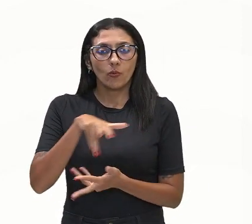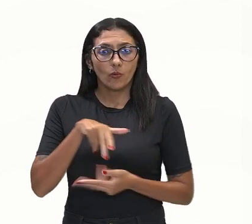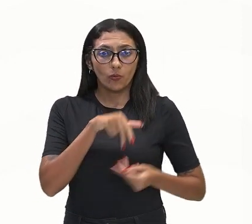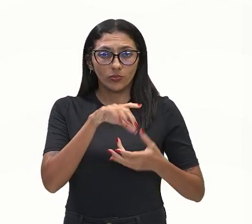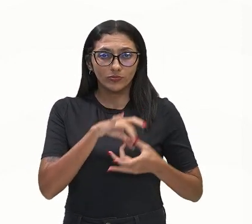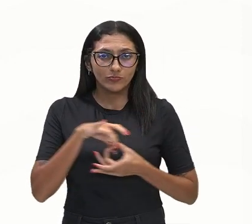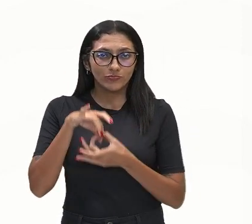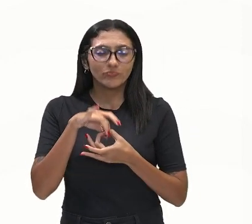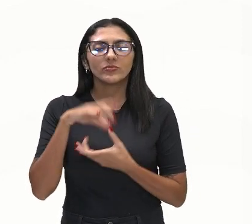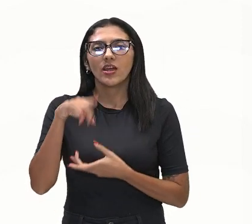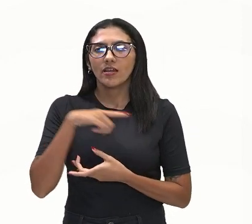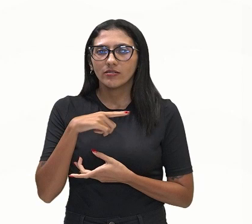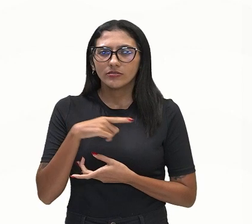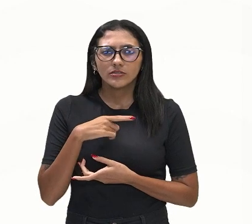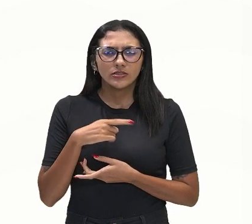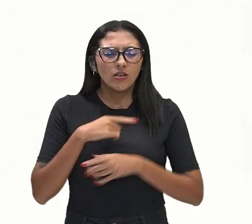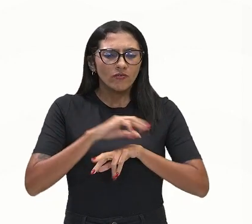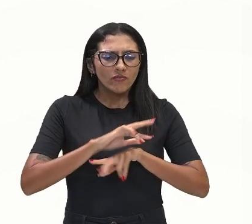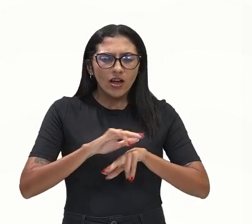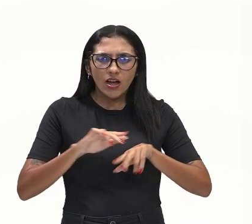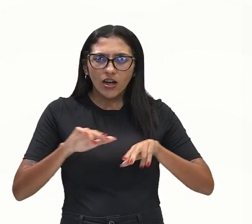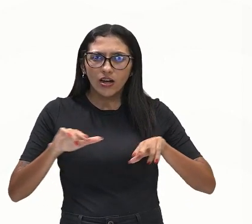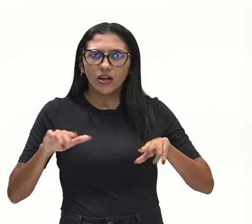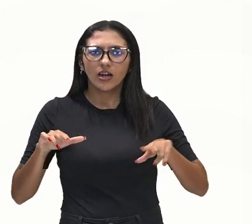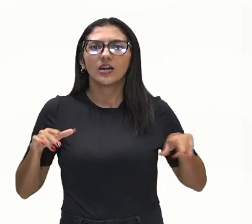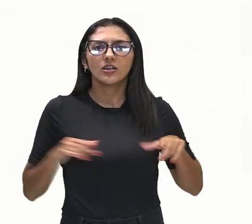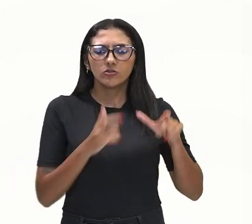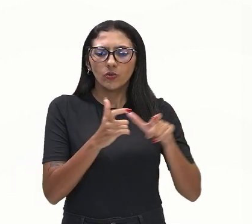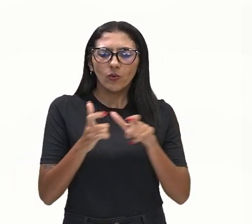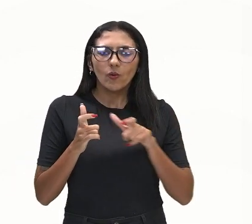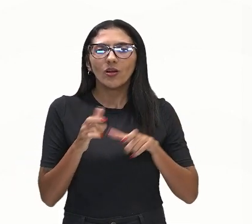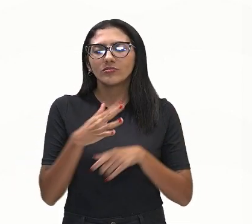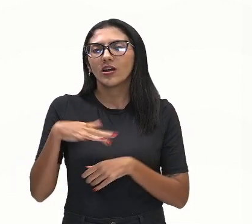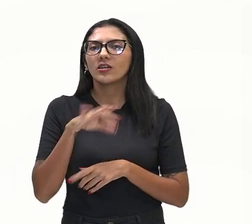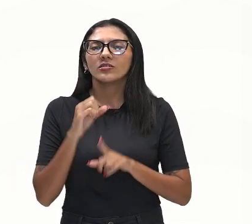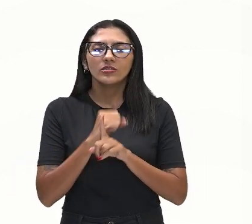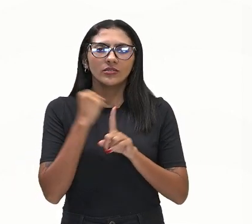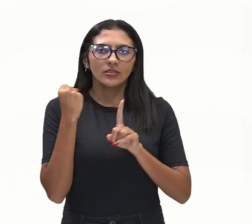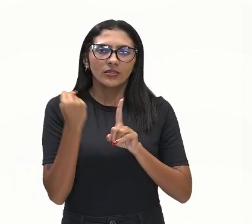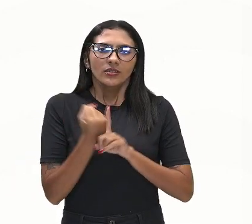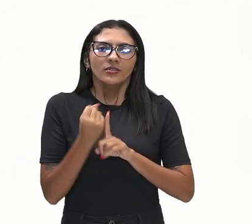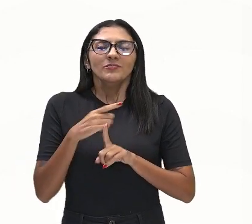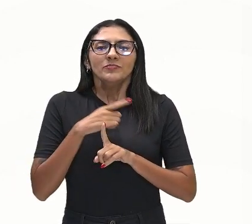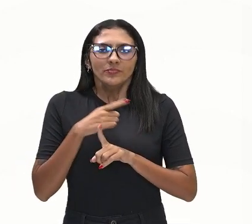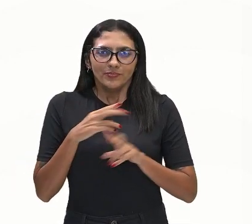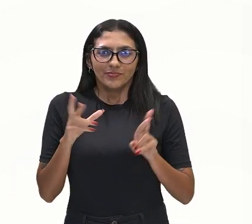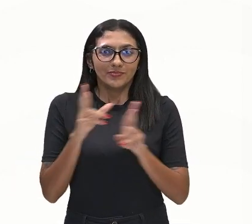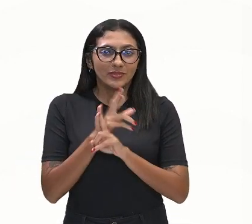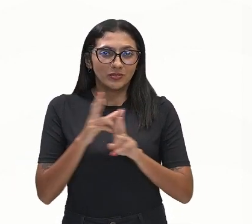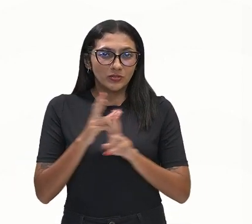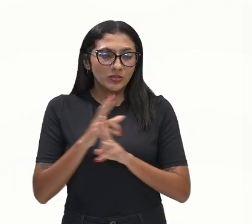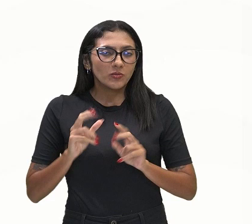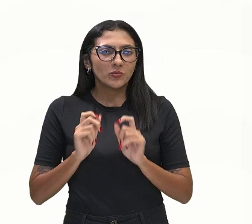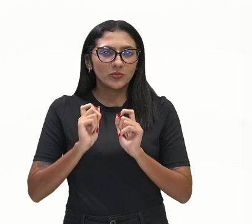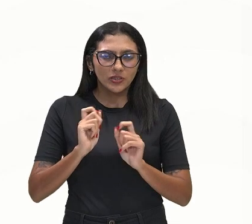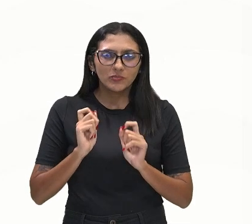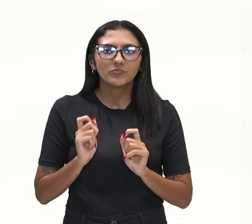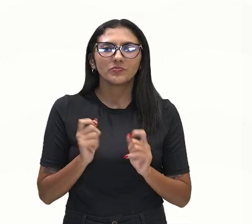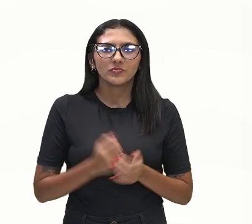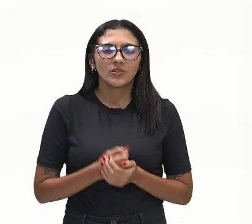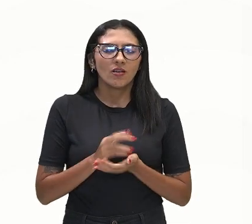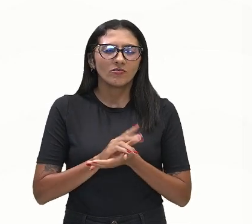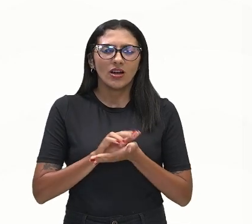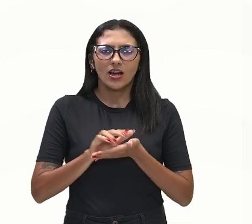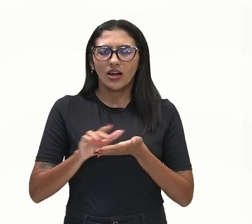ela está em todos os setores da nossa sociedade, envolvendo as mais diferentes